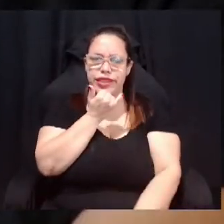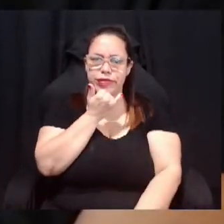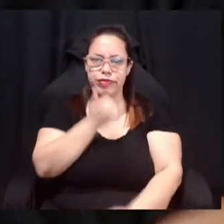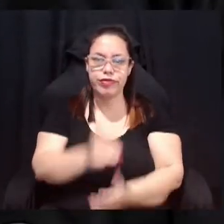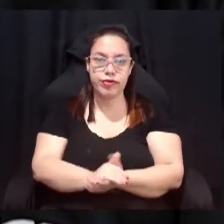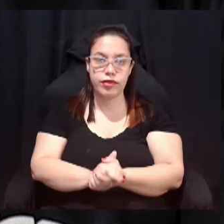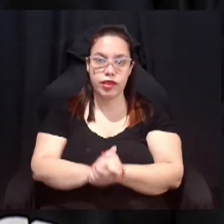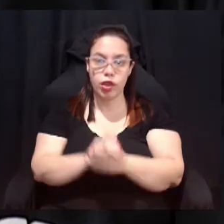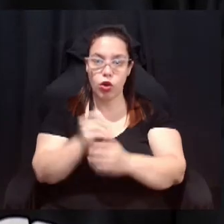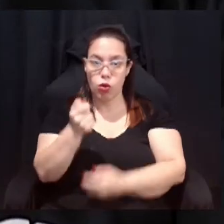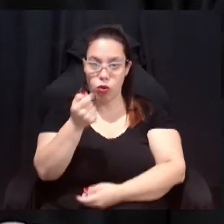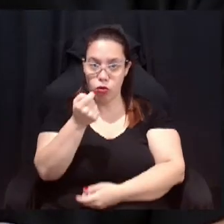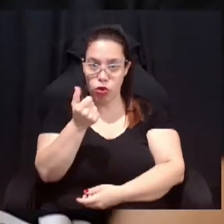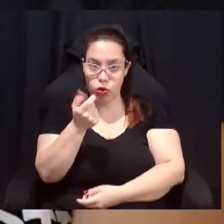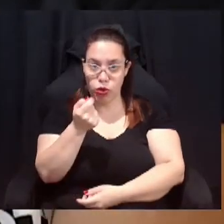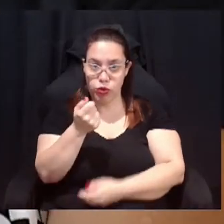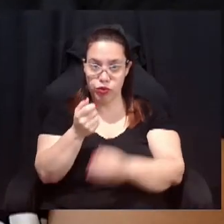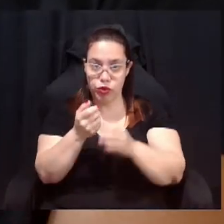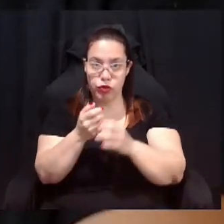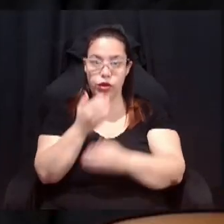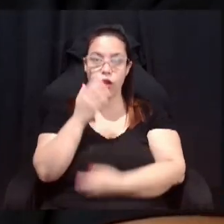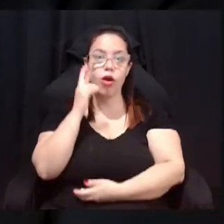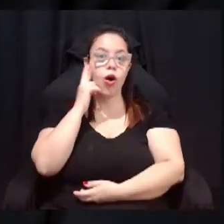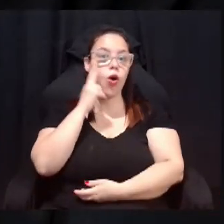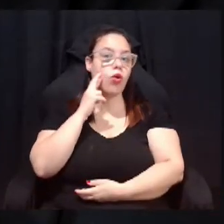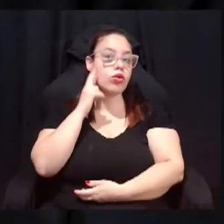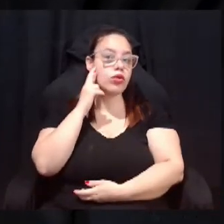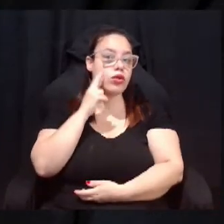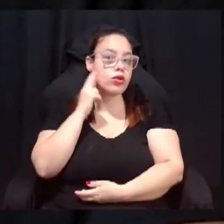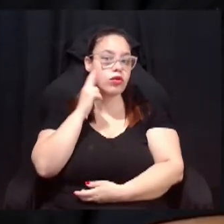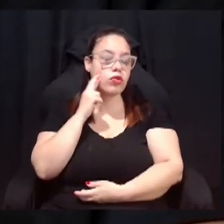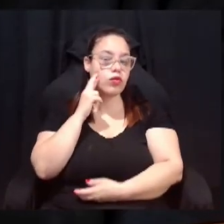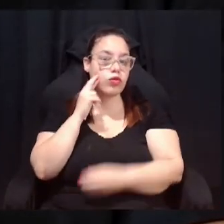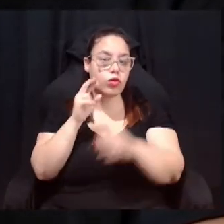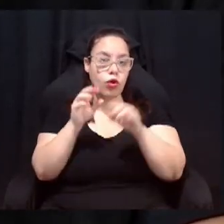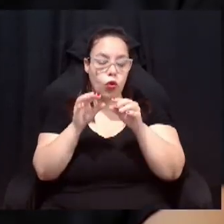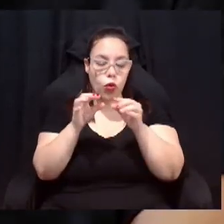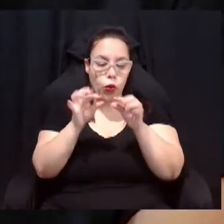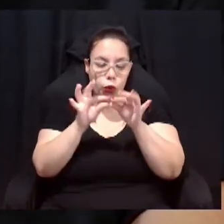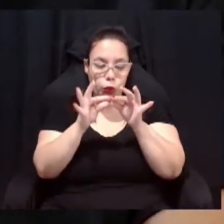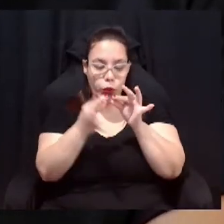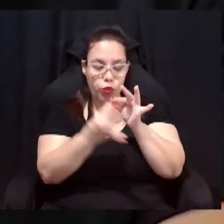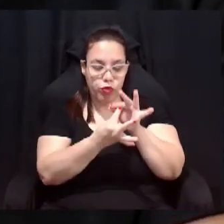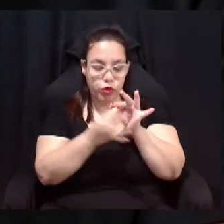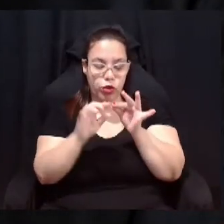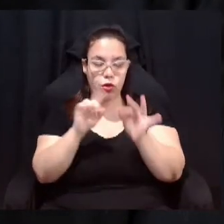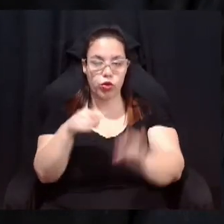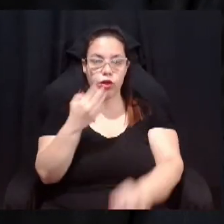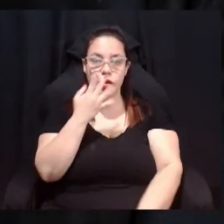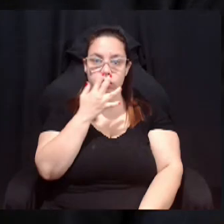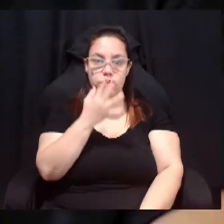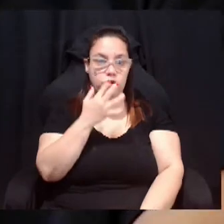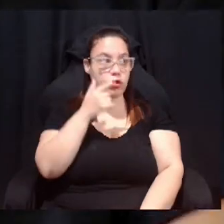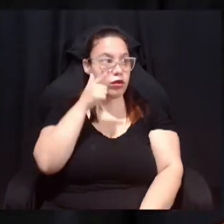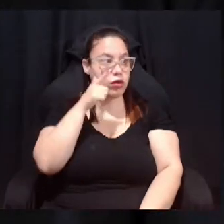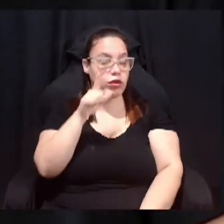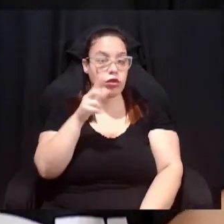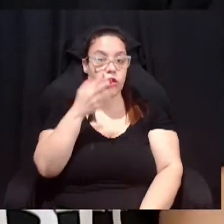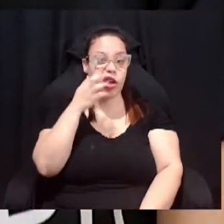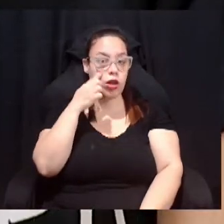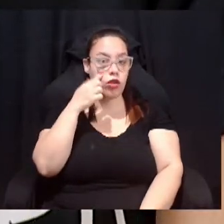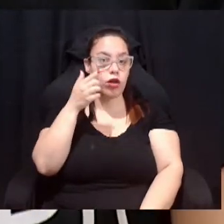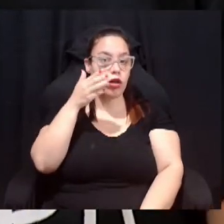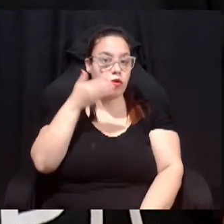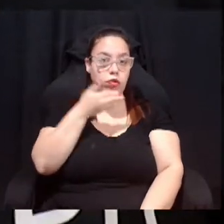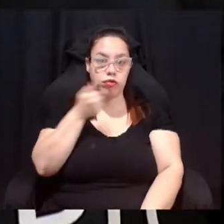meu chaveiro na cor rosa e o fechamento dele em outra cor, para a gente conseguir visualizar melhor. Mas é do